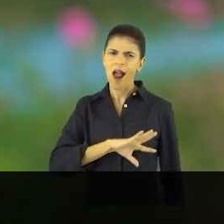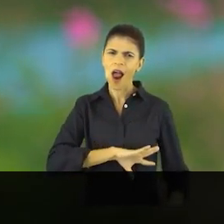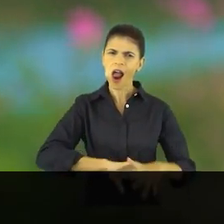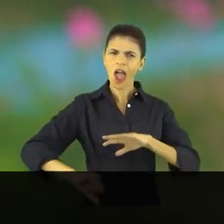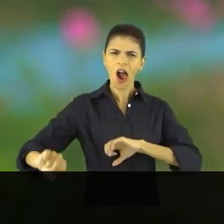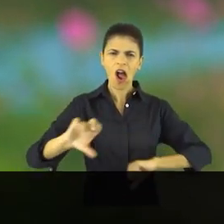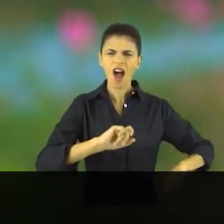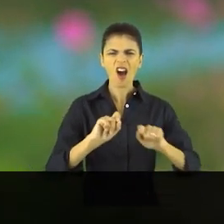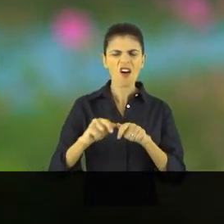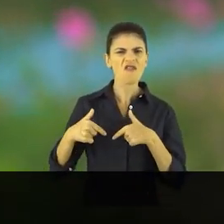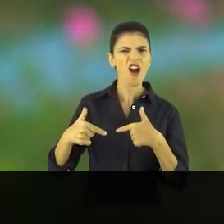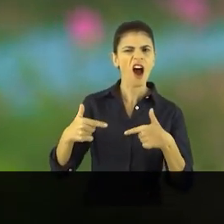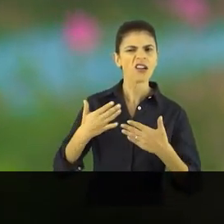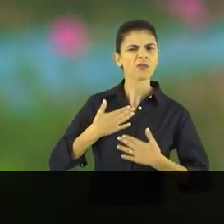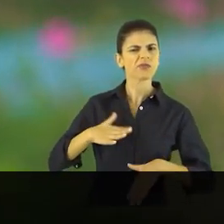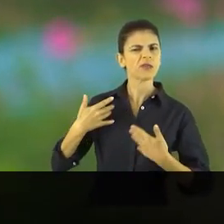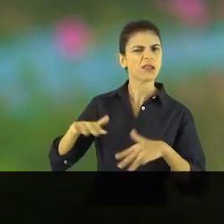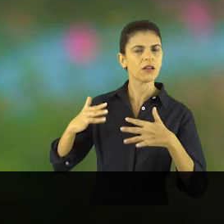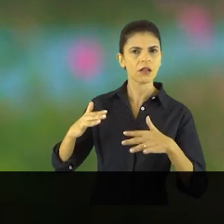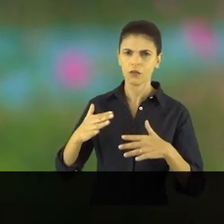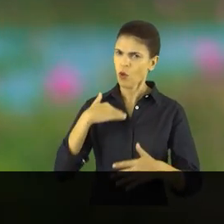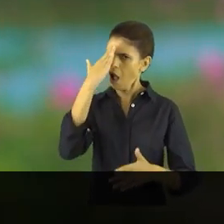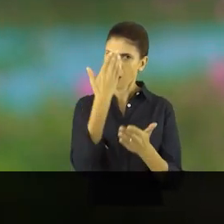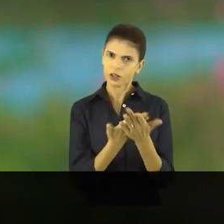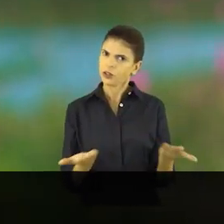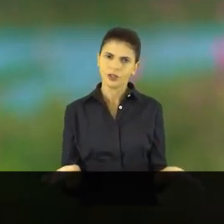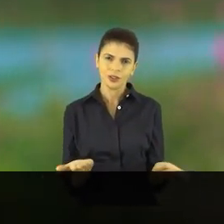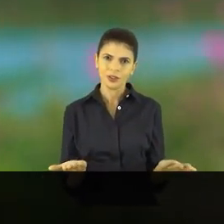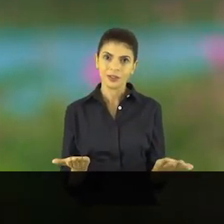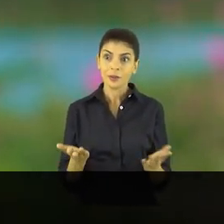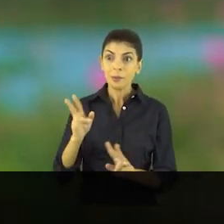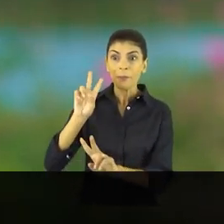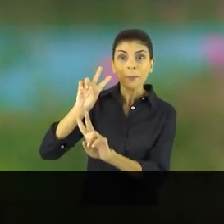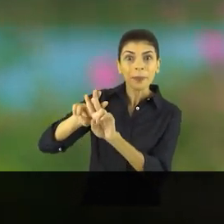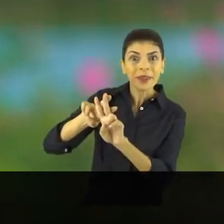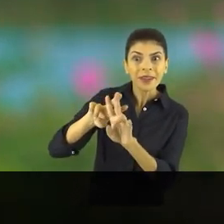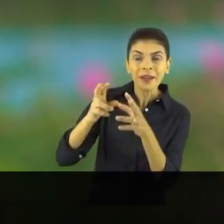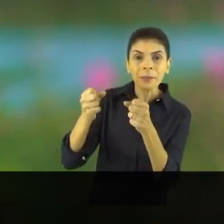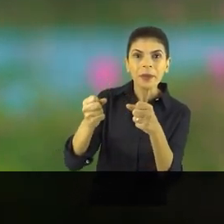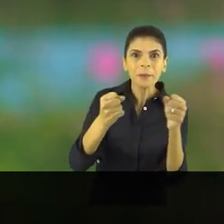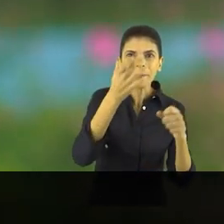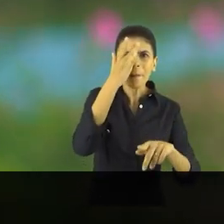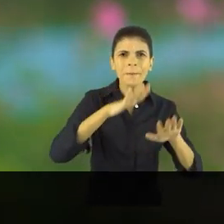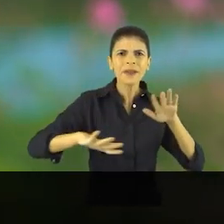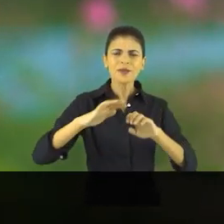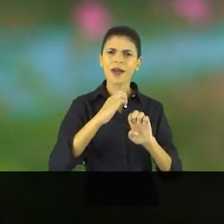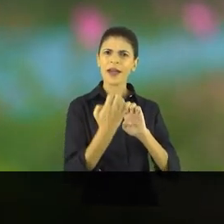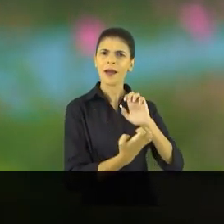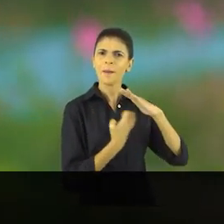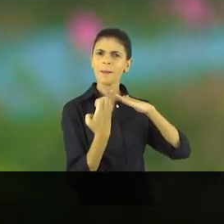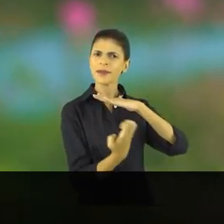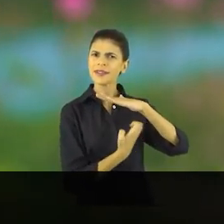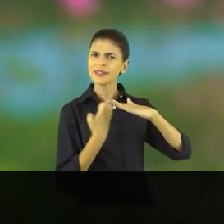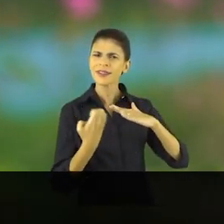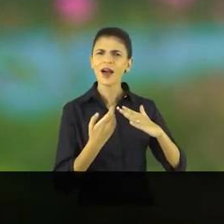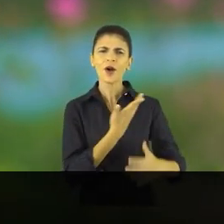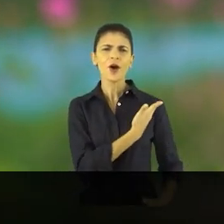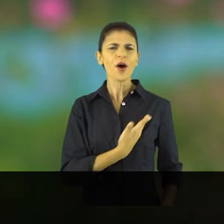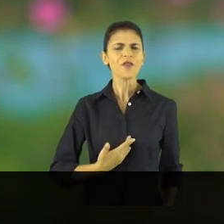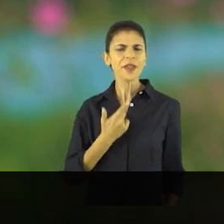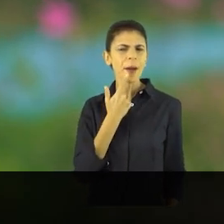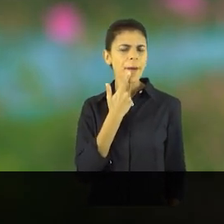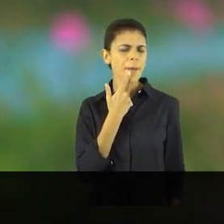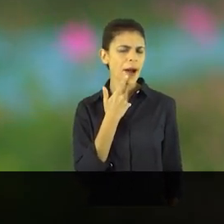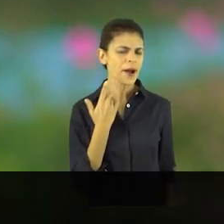velho rouba mais faz. Não dá para aceitar. Agora, com a prisão de maus empresários e governadores bons de conversa,